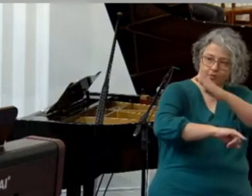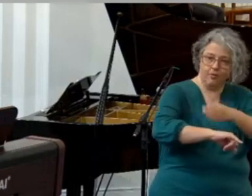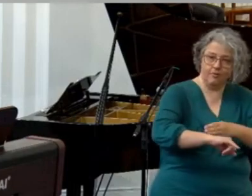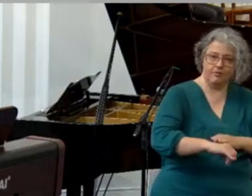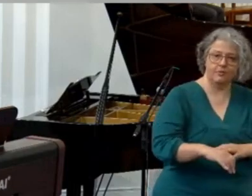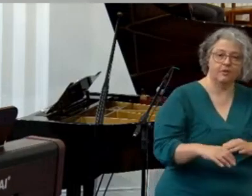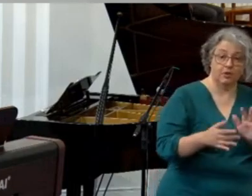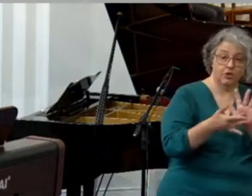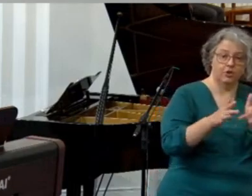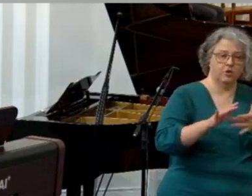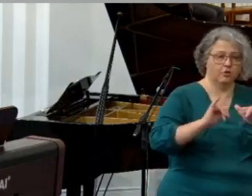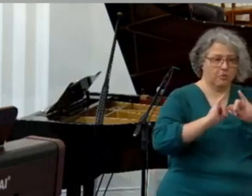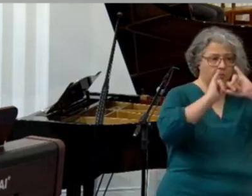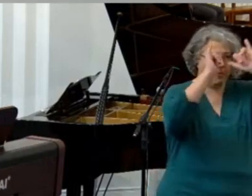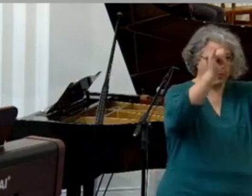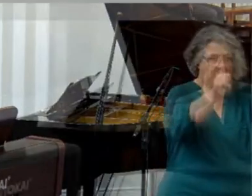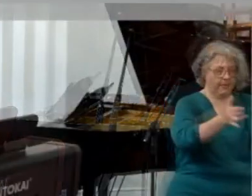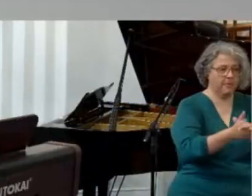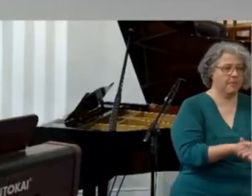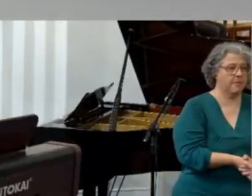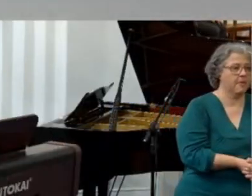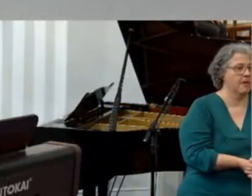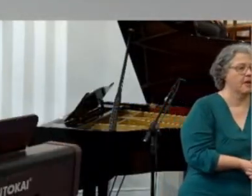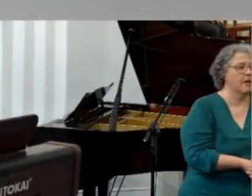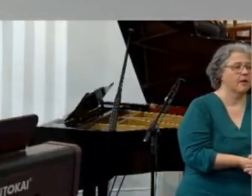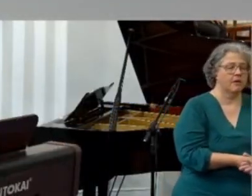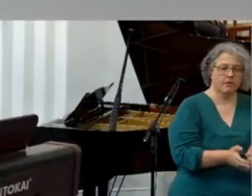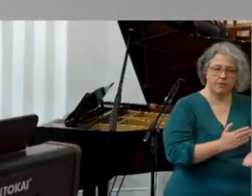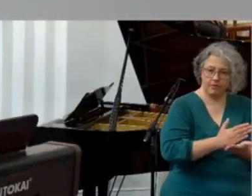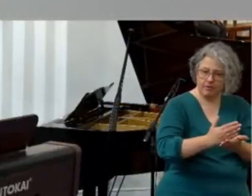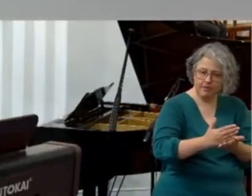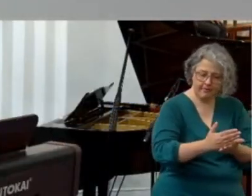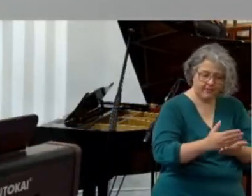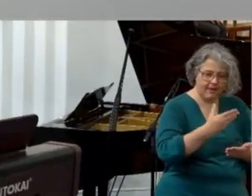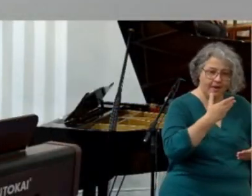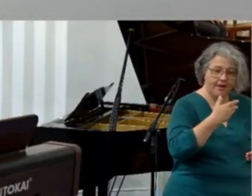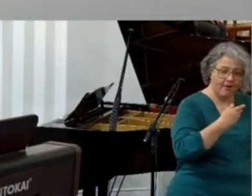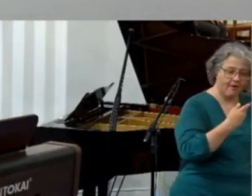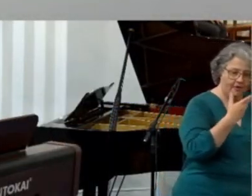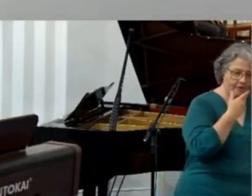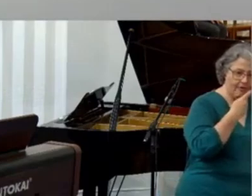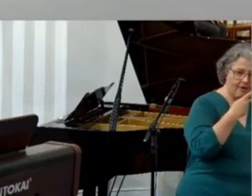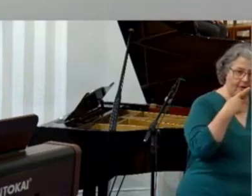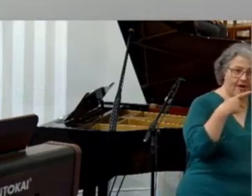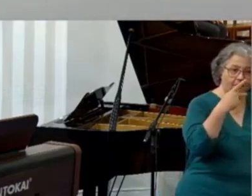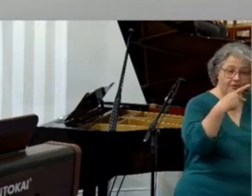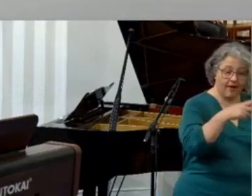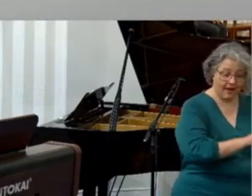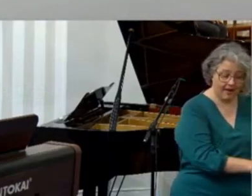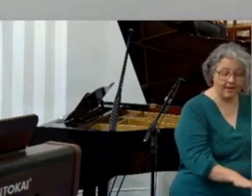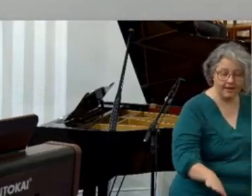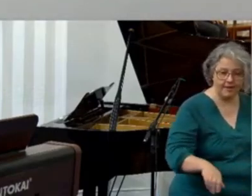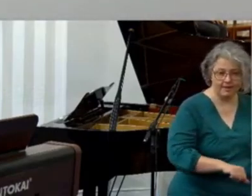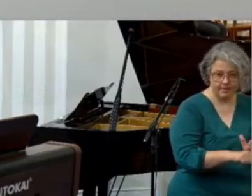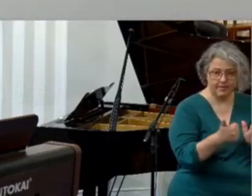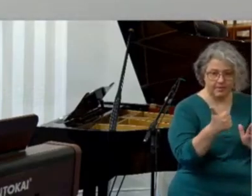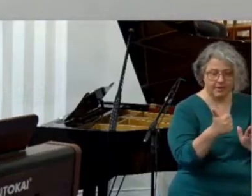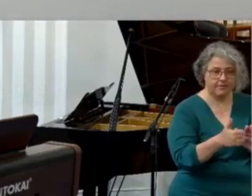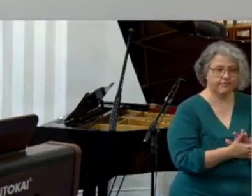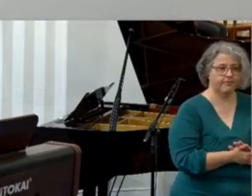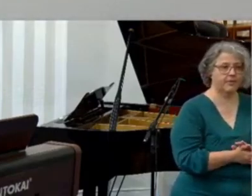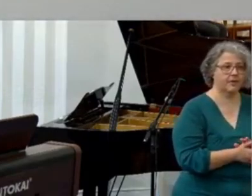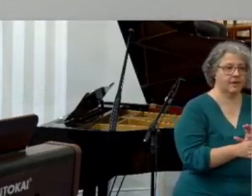monte. Eu gostaria de me dirigir inicialmente aos nossos filhos, às nossas crianças que participam do culto